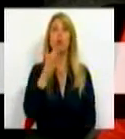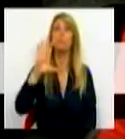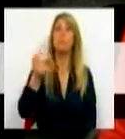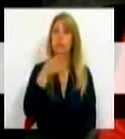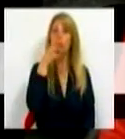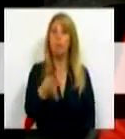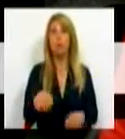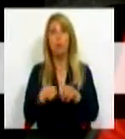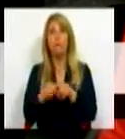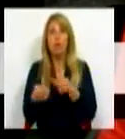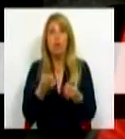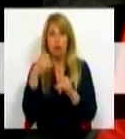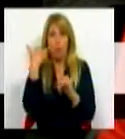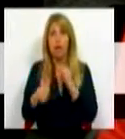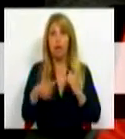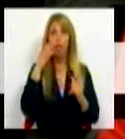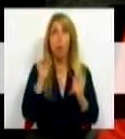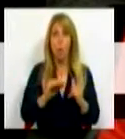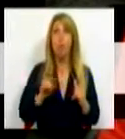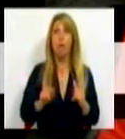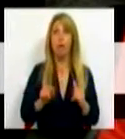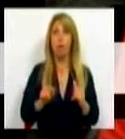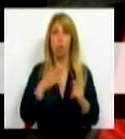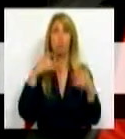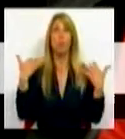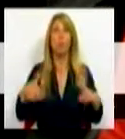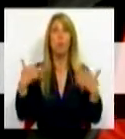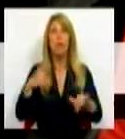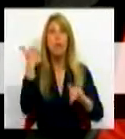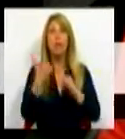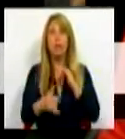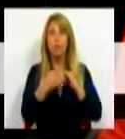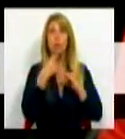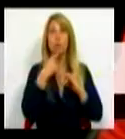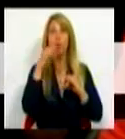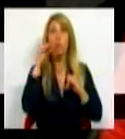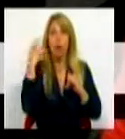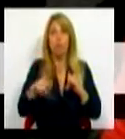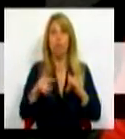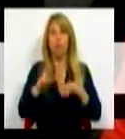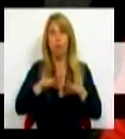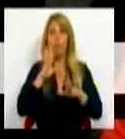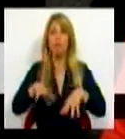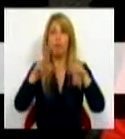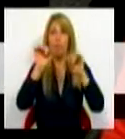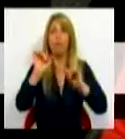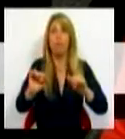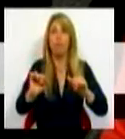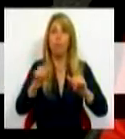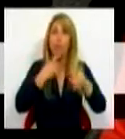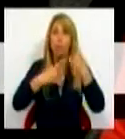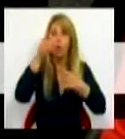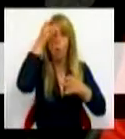que a política de gestão de riscos do banco era um dos grandes riscos que o banco tinha para o seu desenvolvimento, e perguntar se subscrevem essa